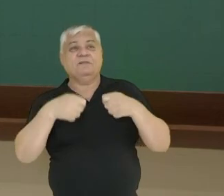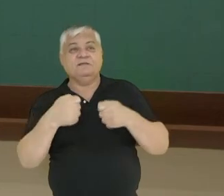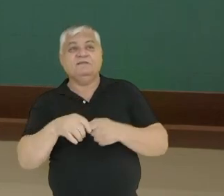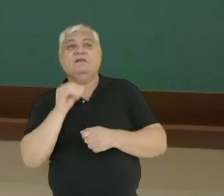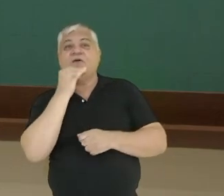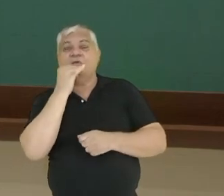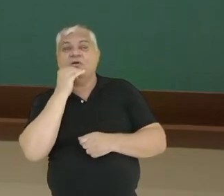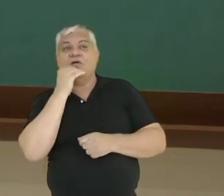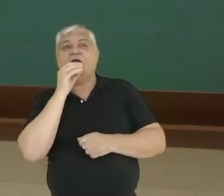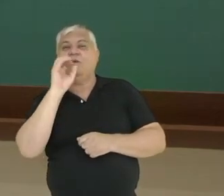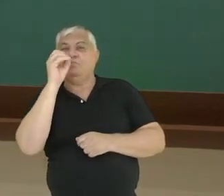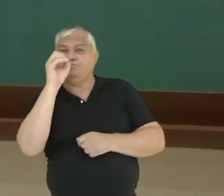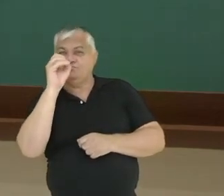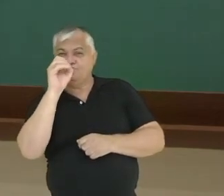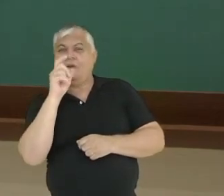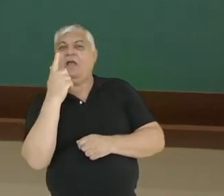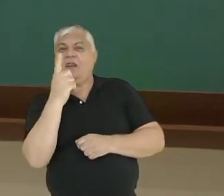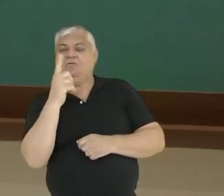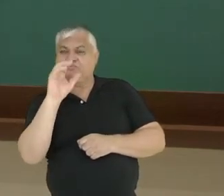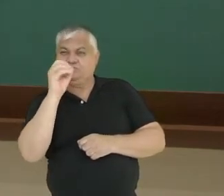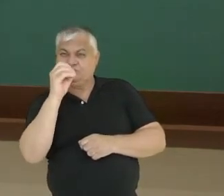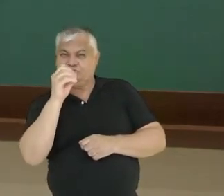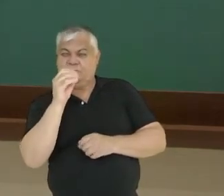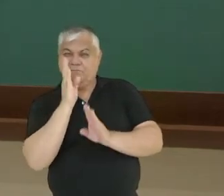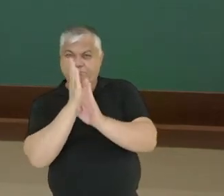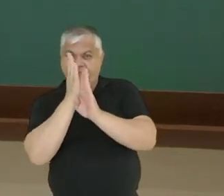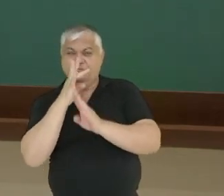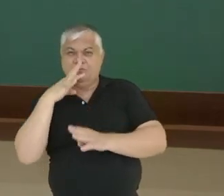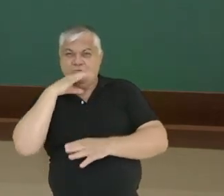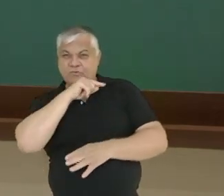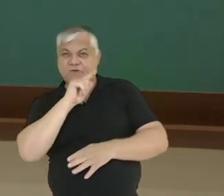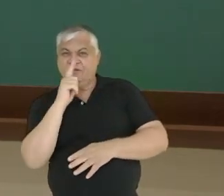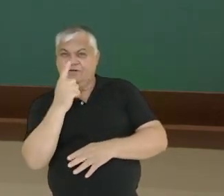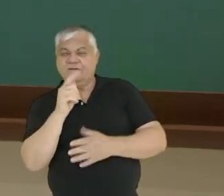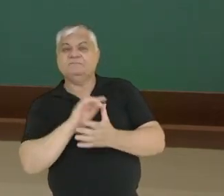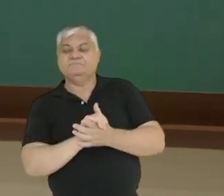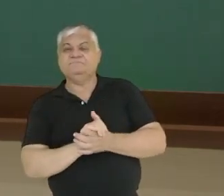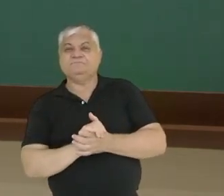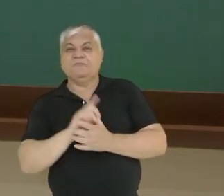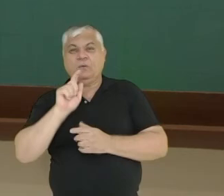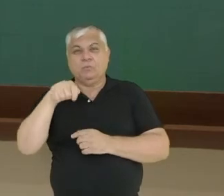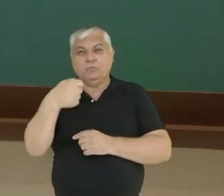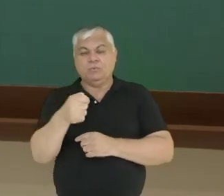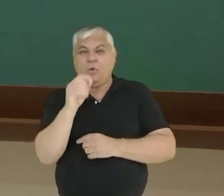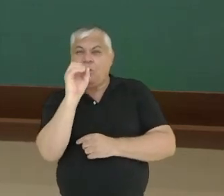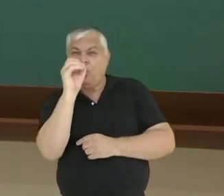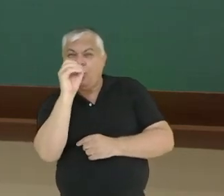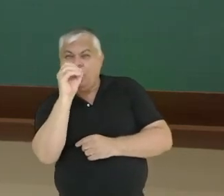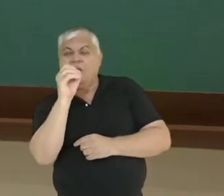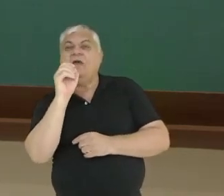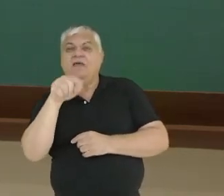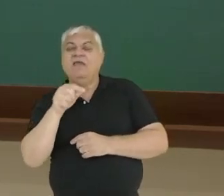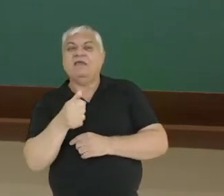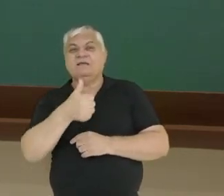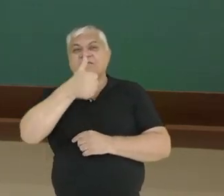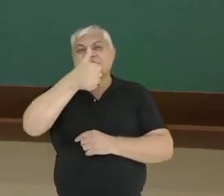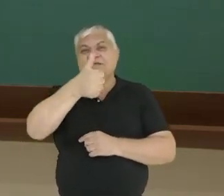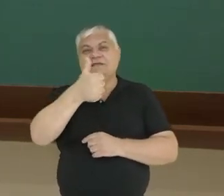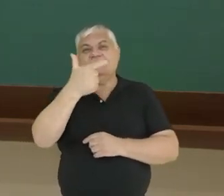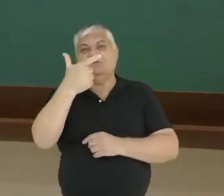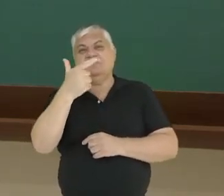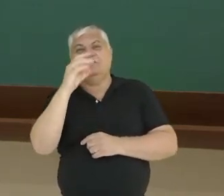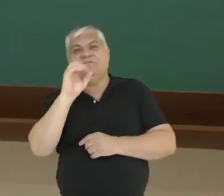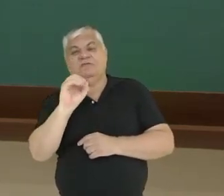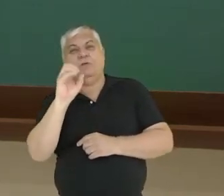de medida, graus, ok? O ângulo, ele é representado por essa unidade. Então, se você